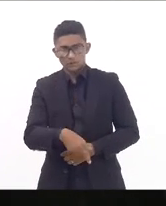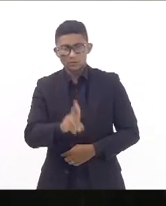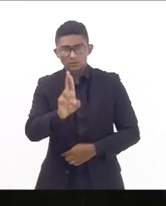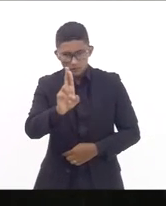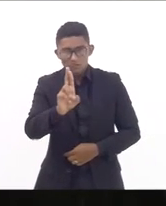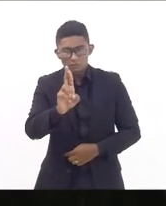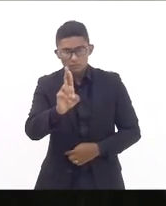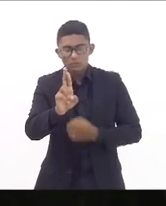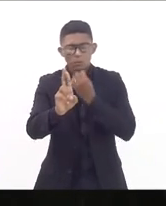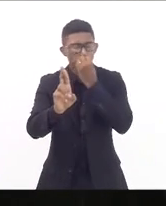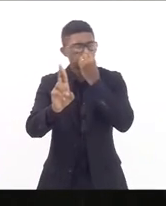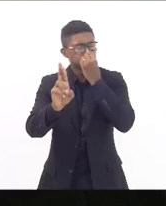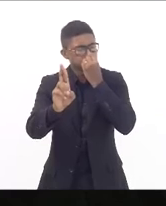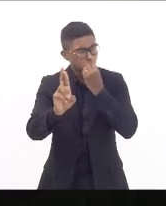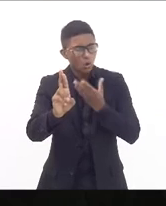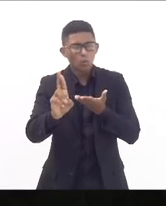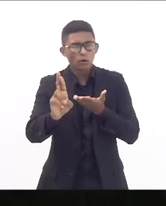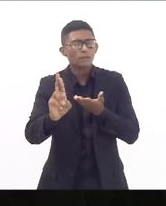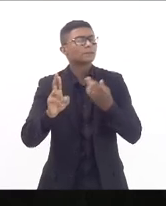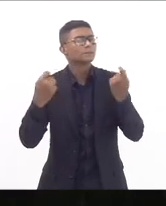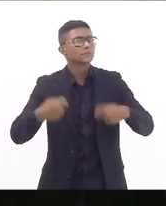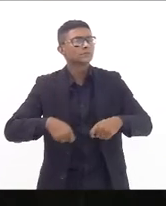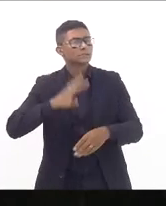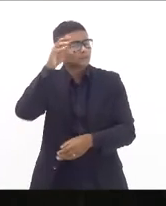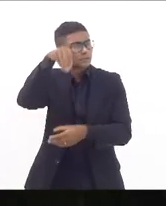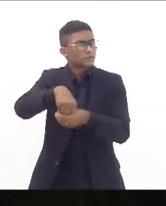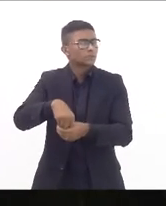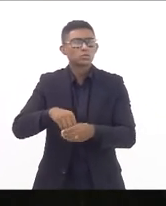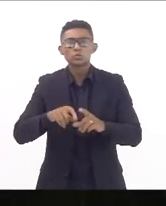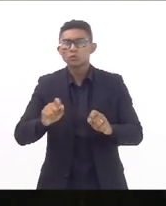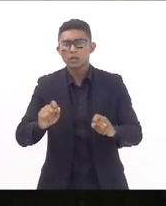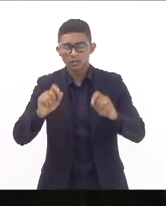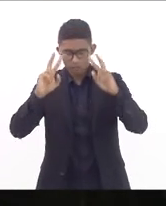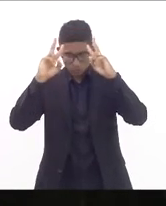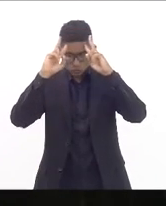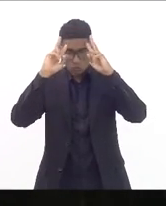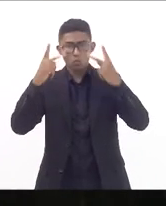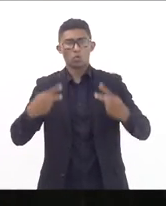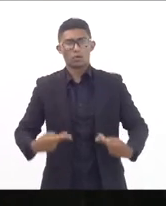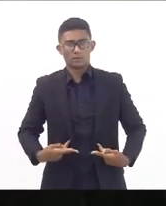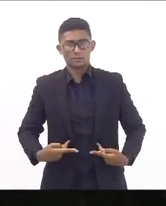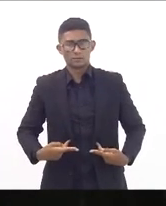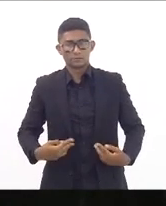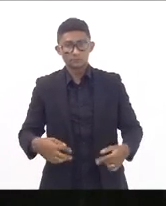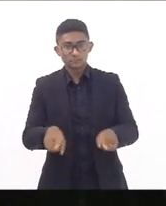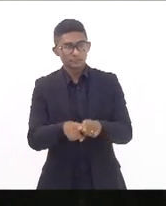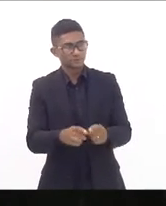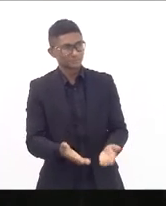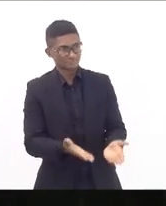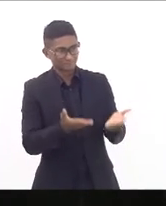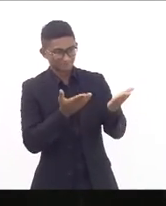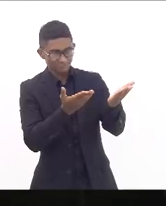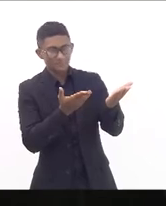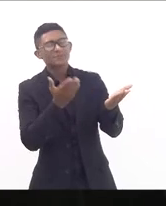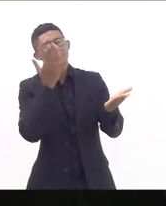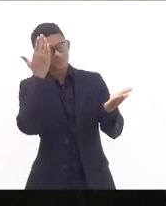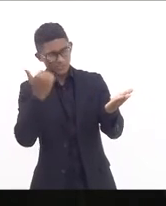humanismo. Porque quando, e a senhora, eu tenho certeza que é uma cristã,